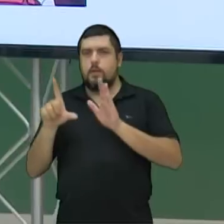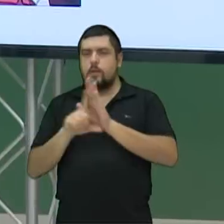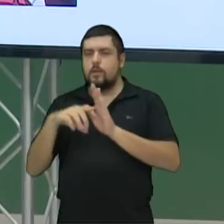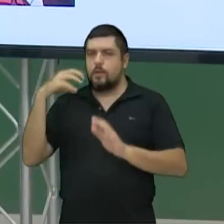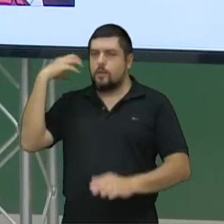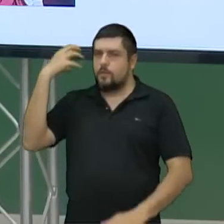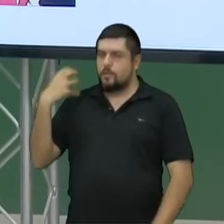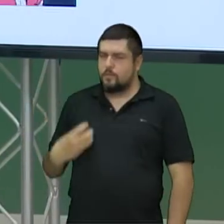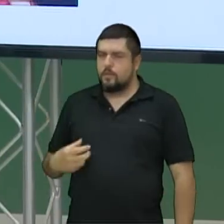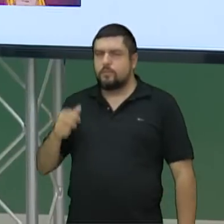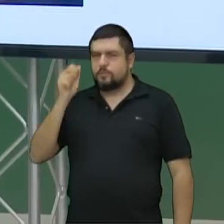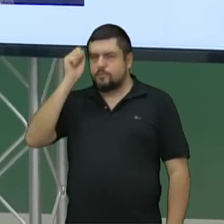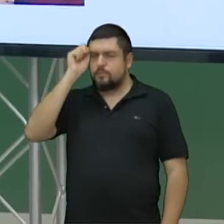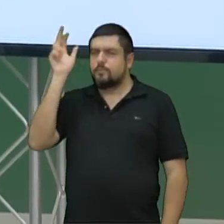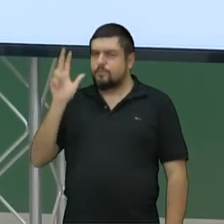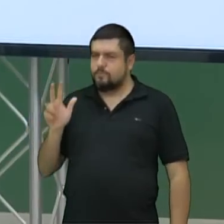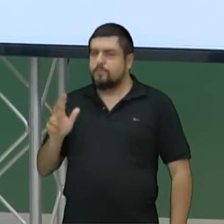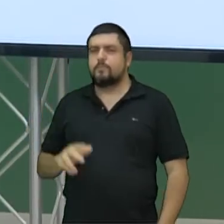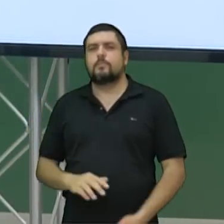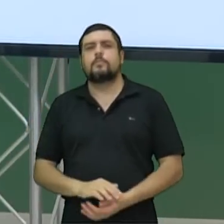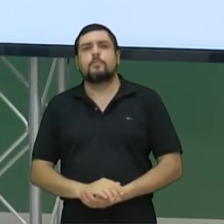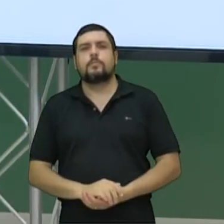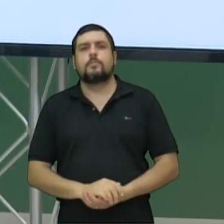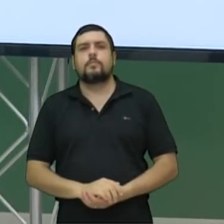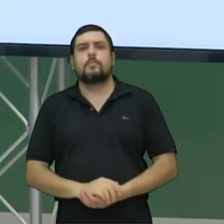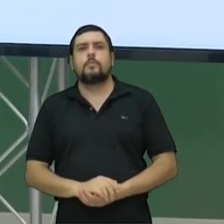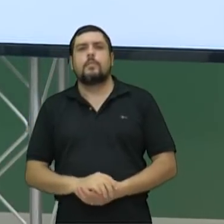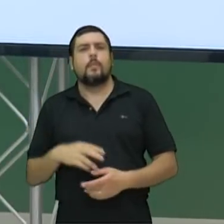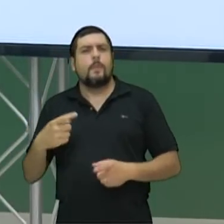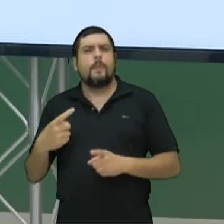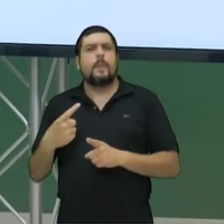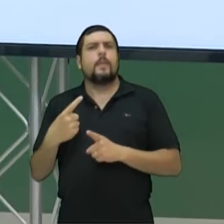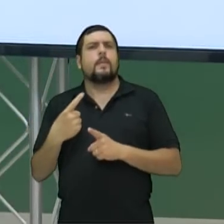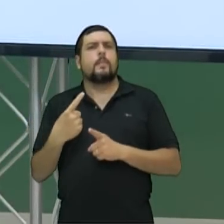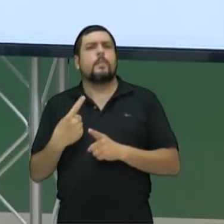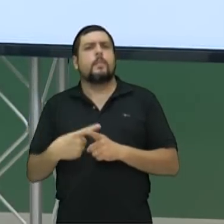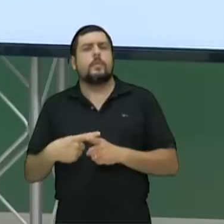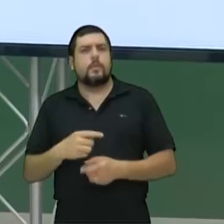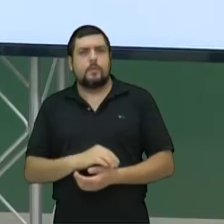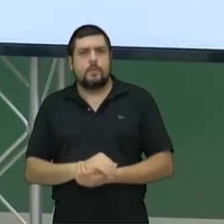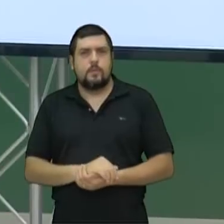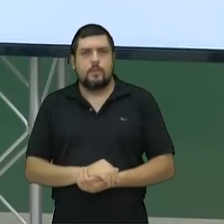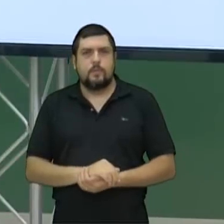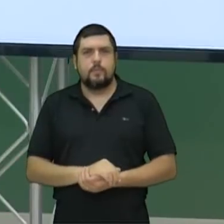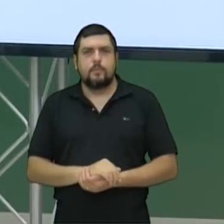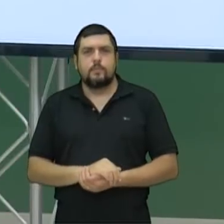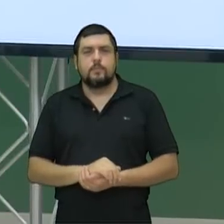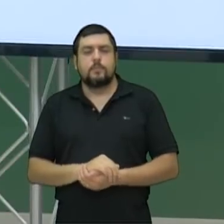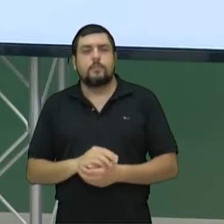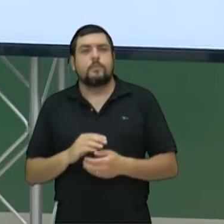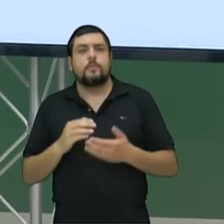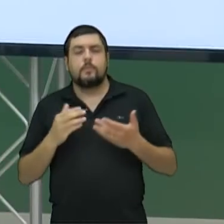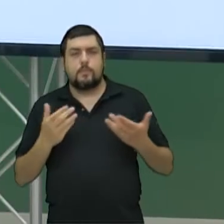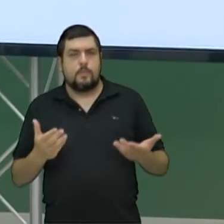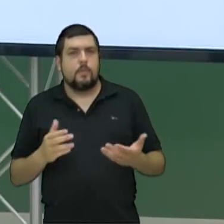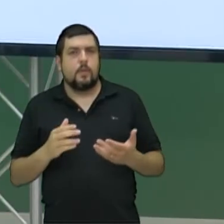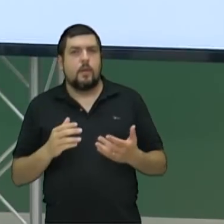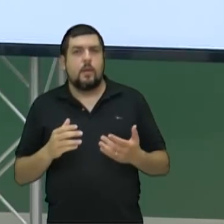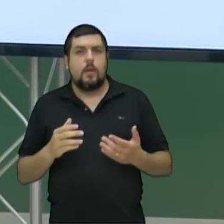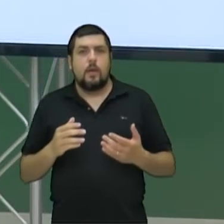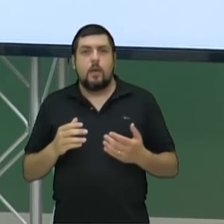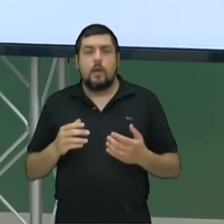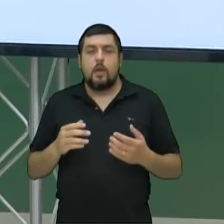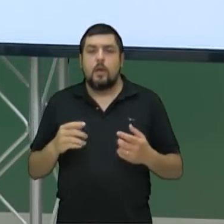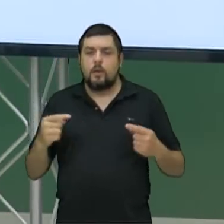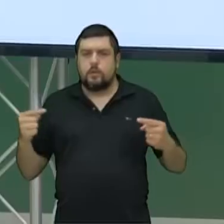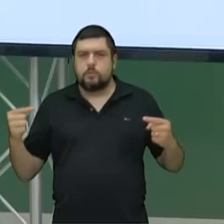sei disso, é malandragem, correto? E por que que isso acontece? Porque essas forças, né? Elas